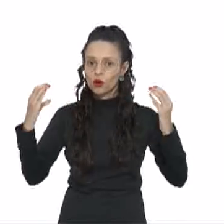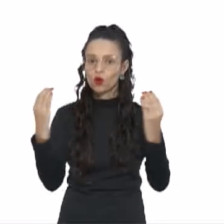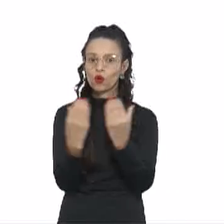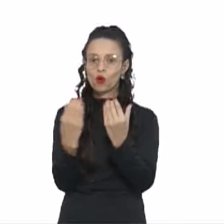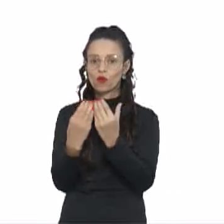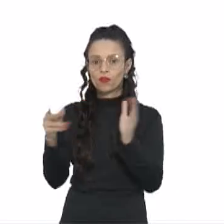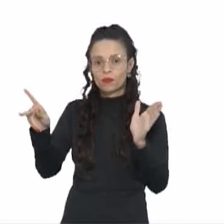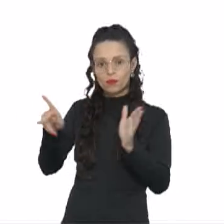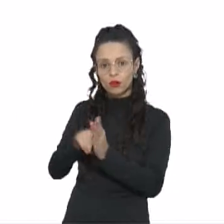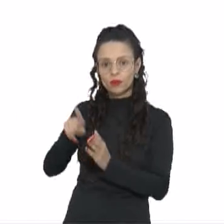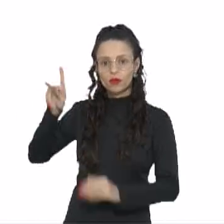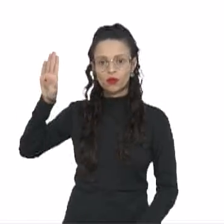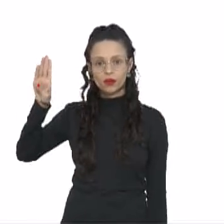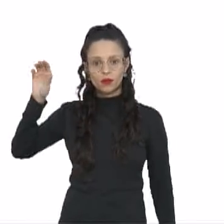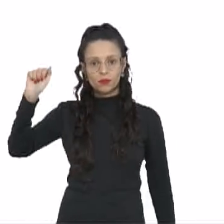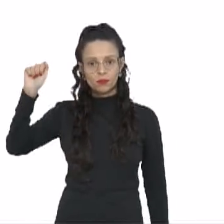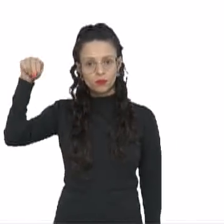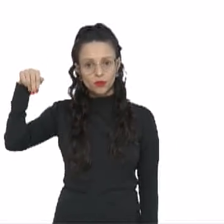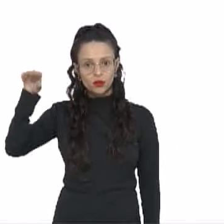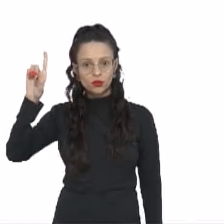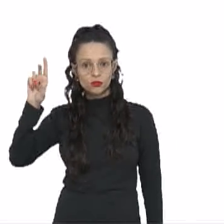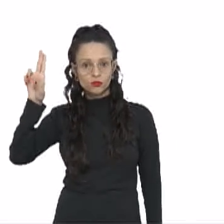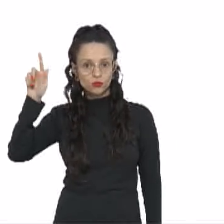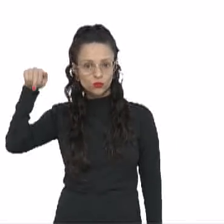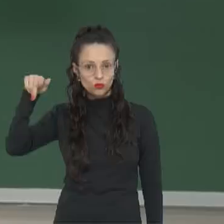de Bandung, em